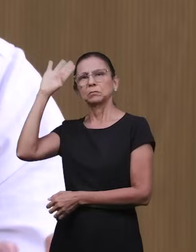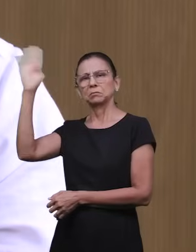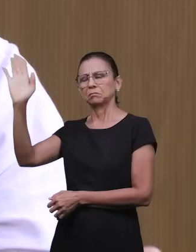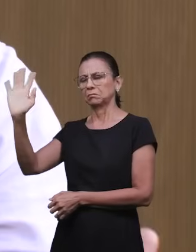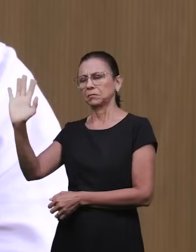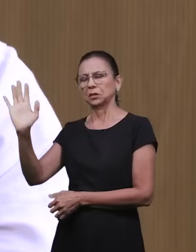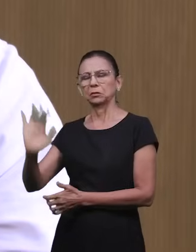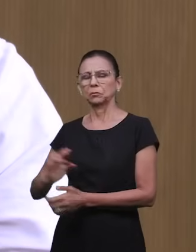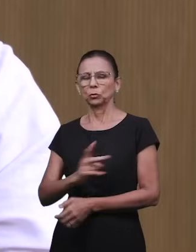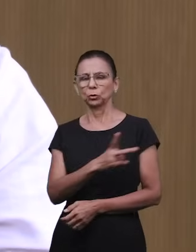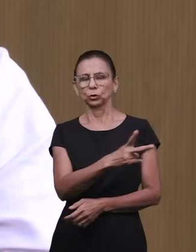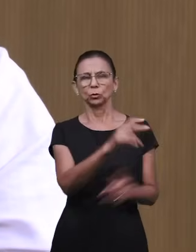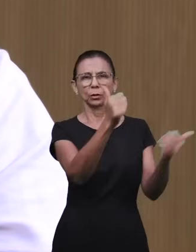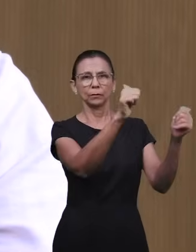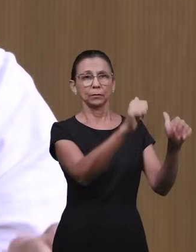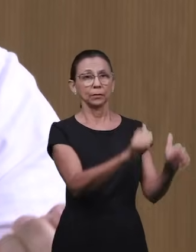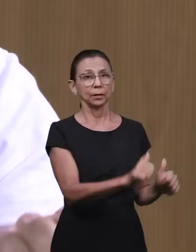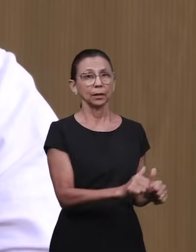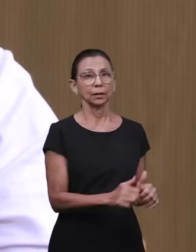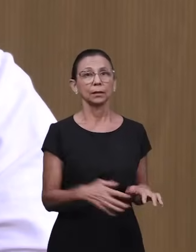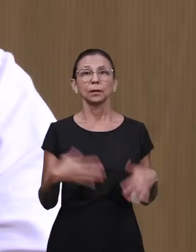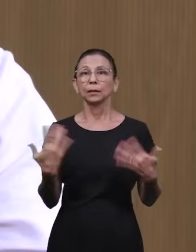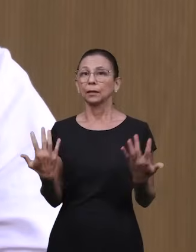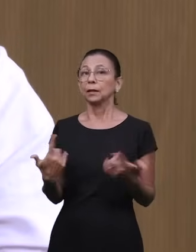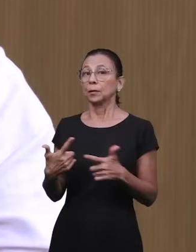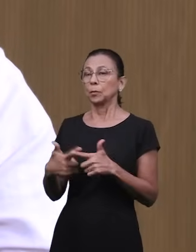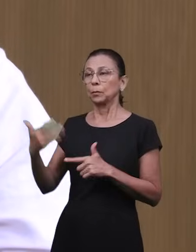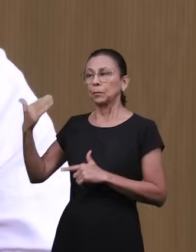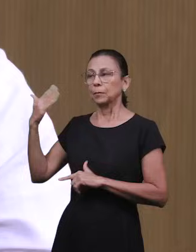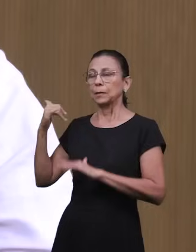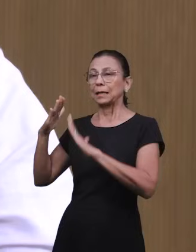pelo ministério do Senhor Jesus, vivido pela